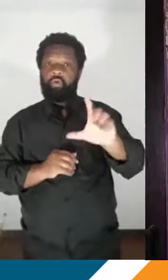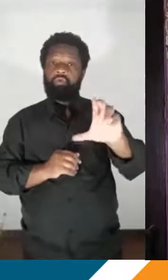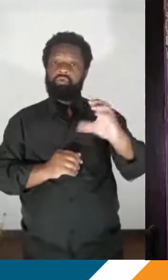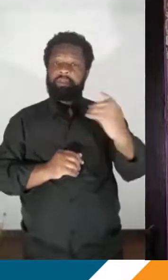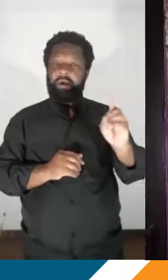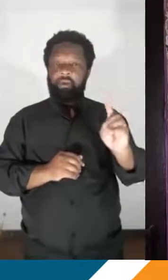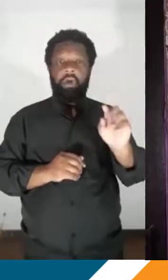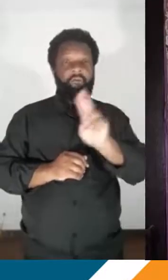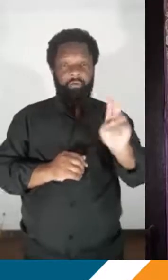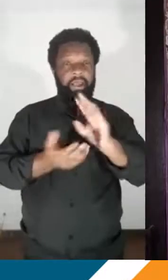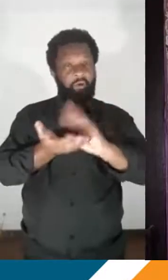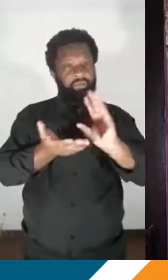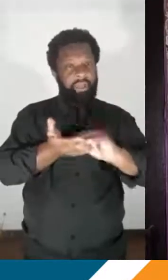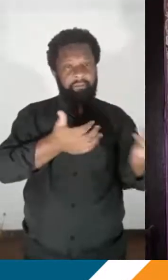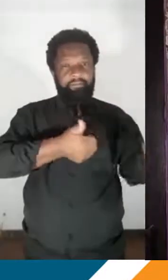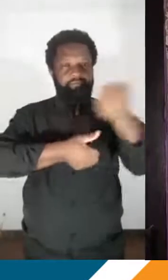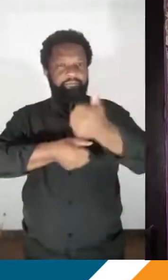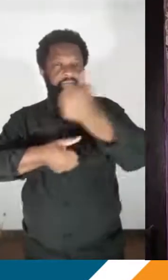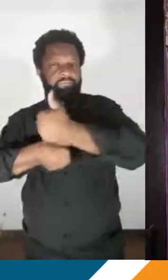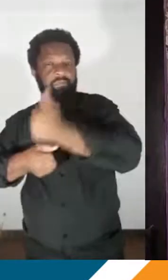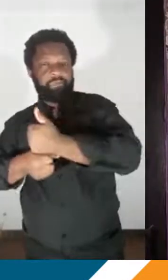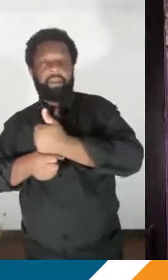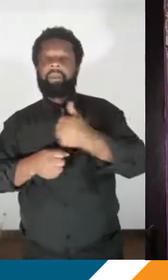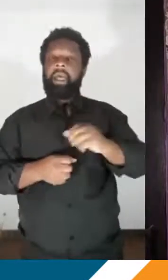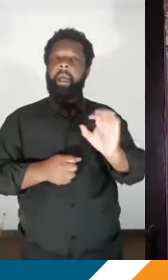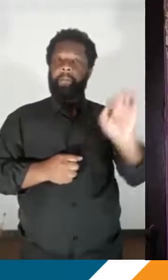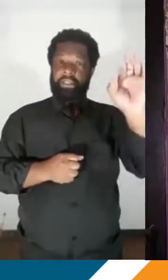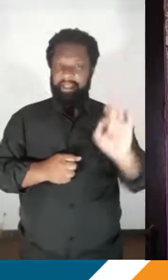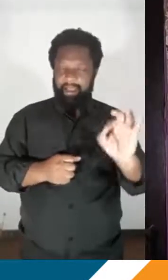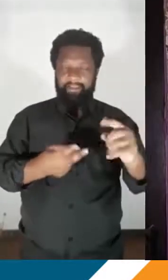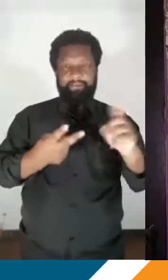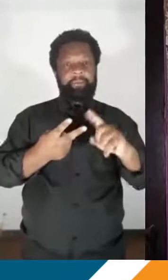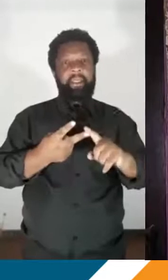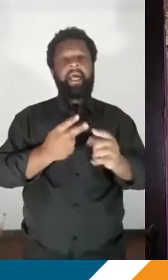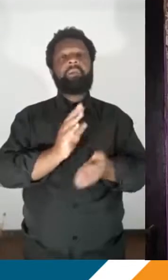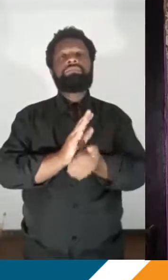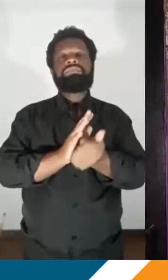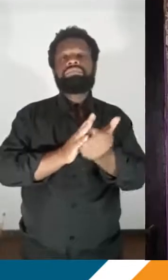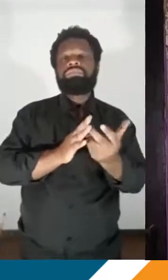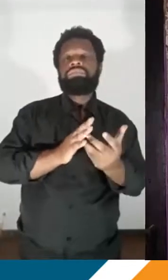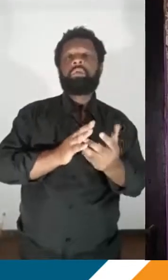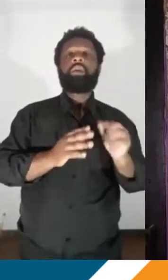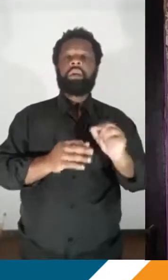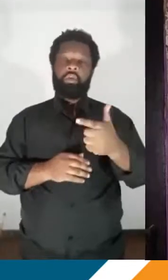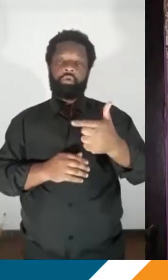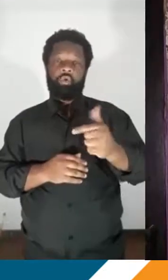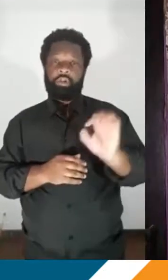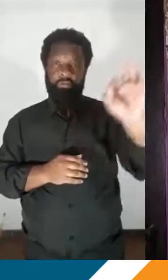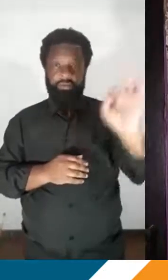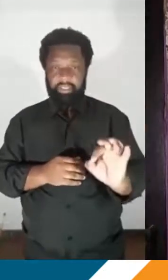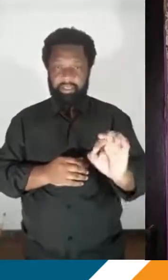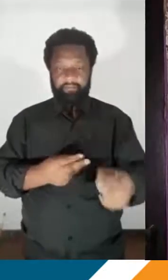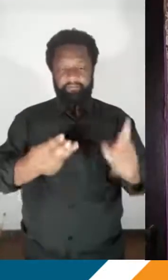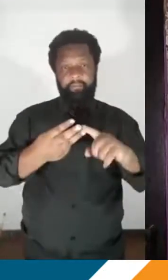solução. Então, eu vou pegar os dados que o problema me deu. A porcentagem, a concentração, que é